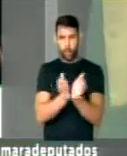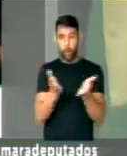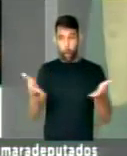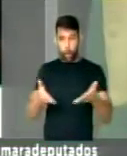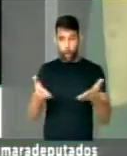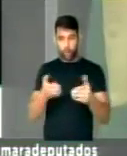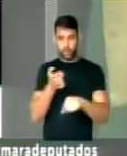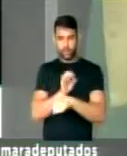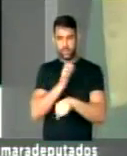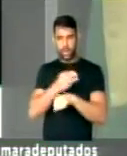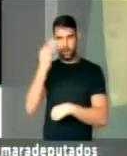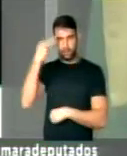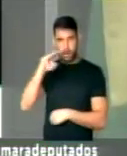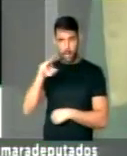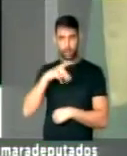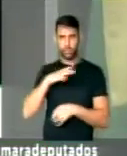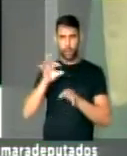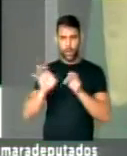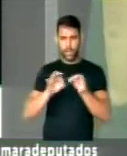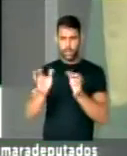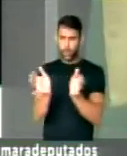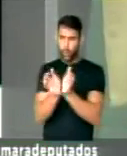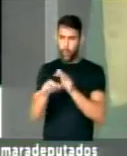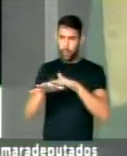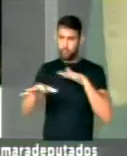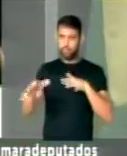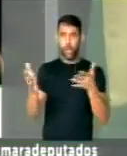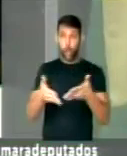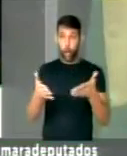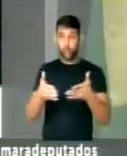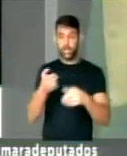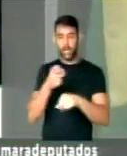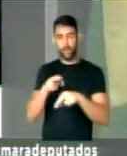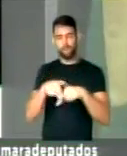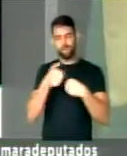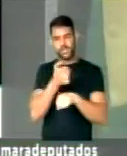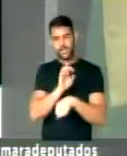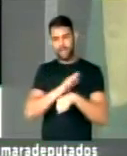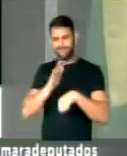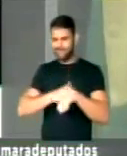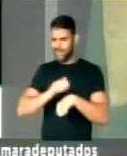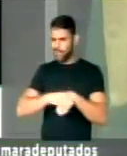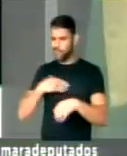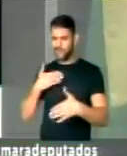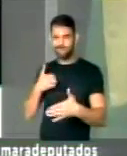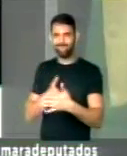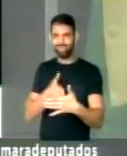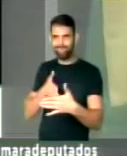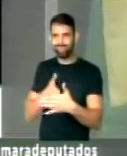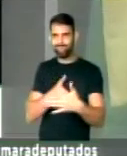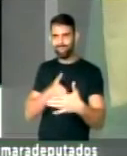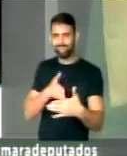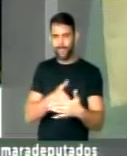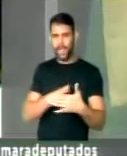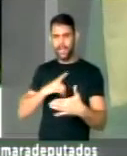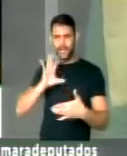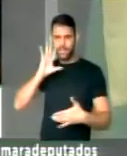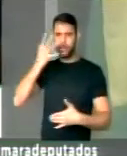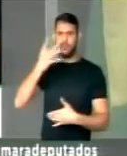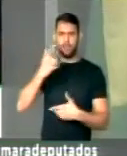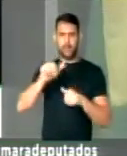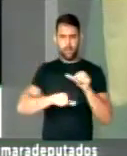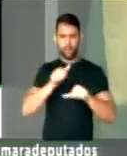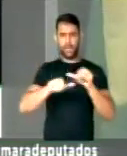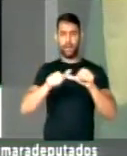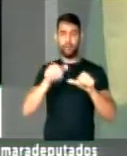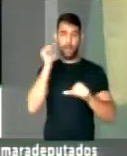no estado do Maranhão, que infelizmente é um estado que tem muitas barreiras ainda a superar,